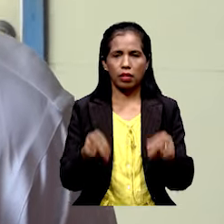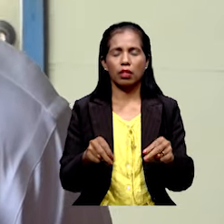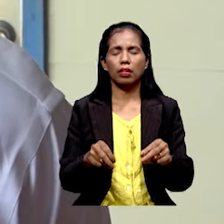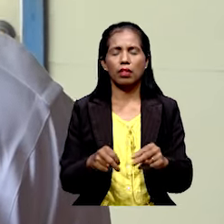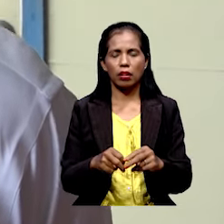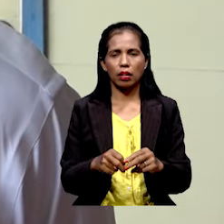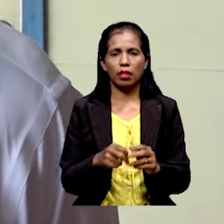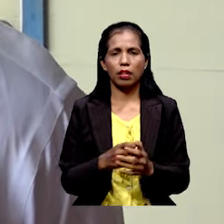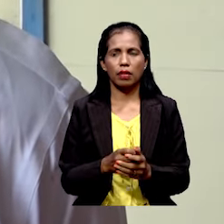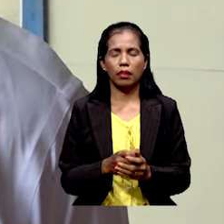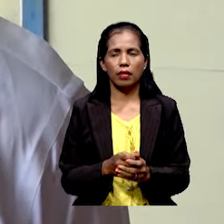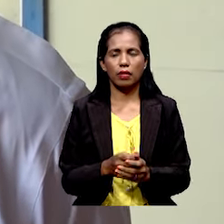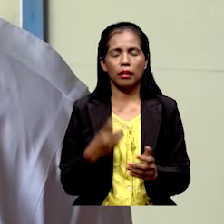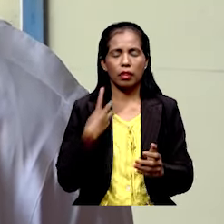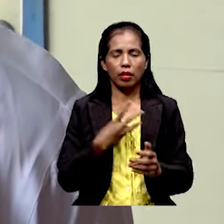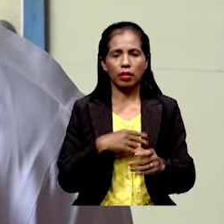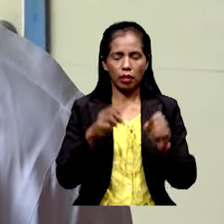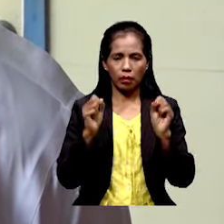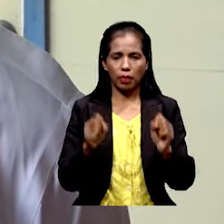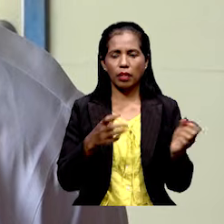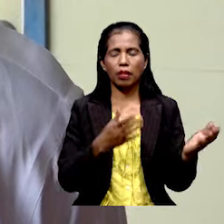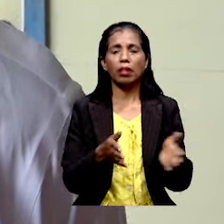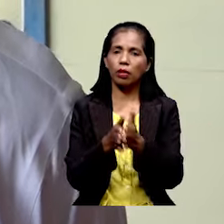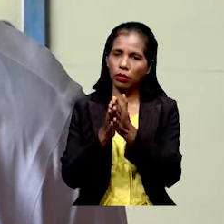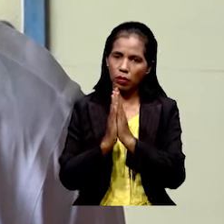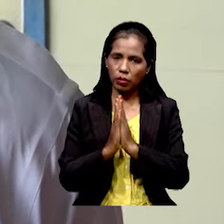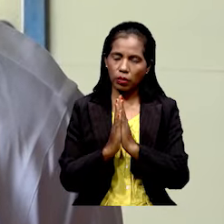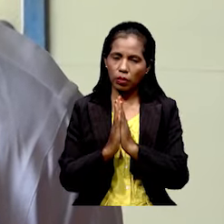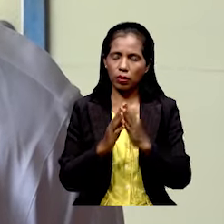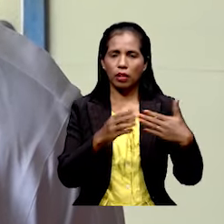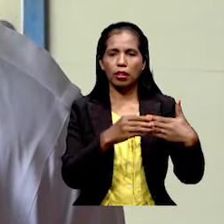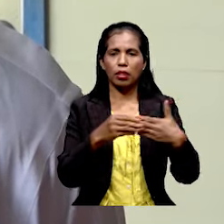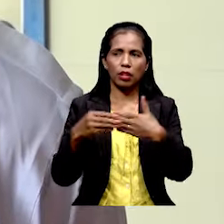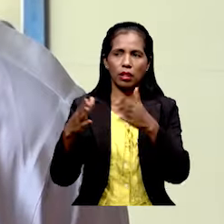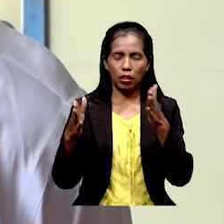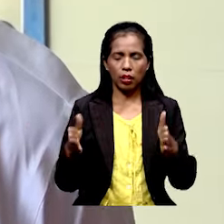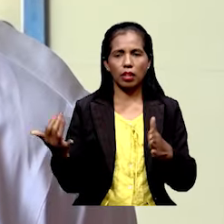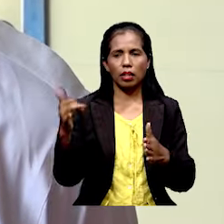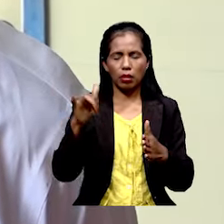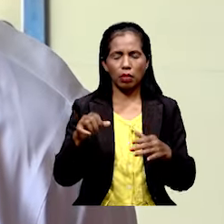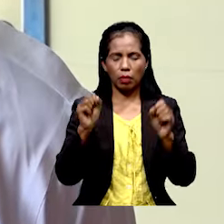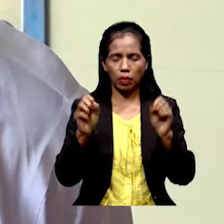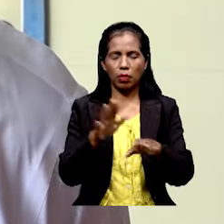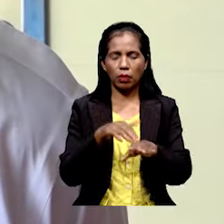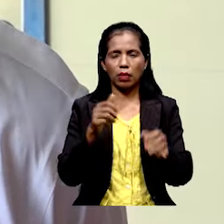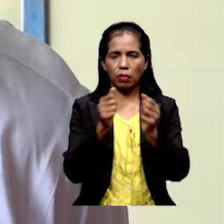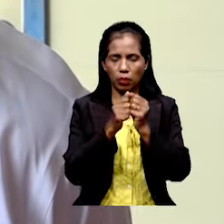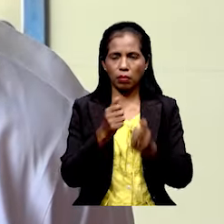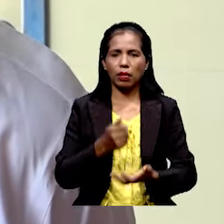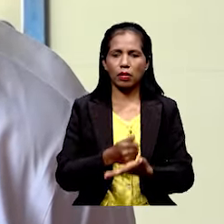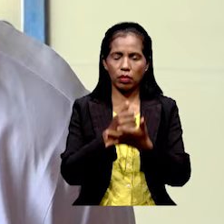ita ita lo vai usu ba leader sira bele intende malu bele atende malu